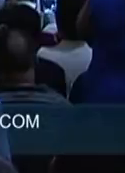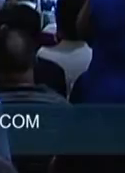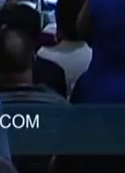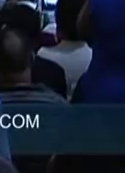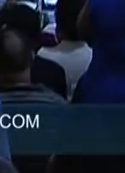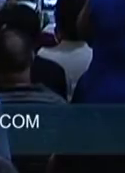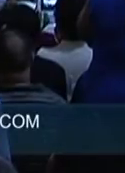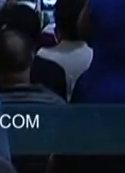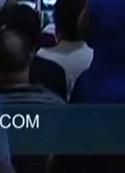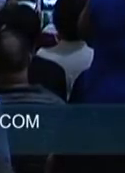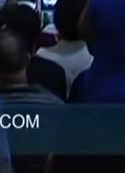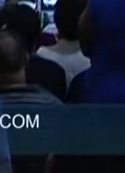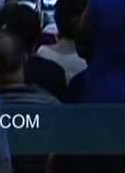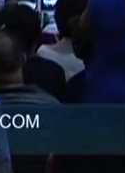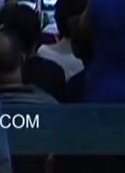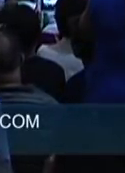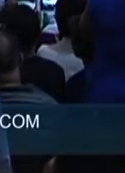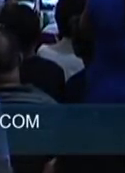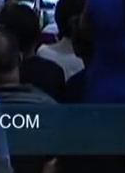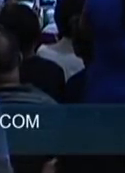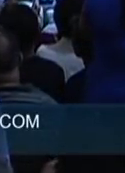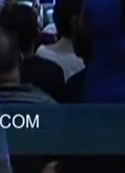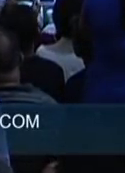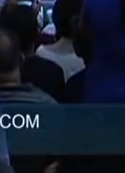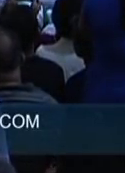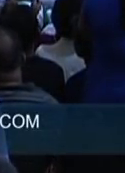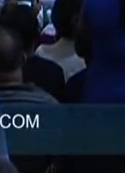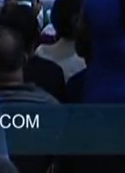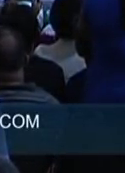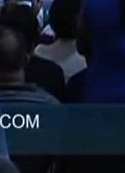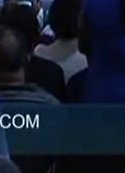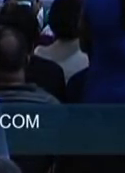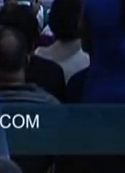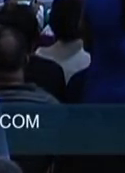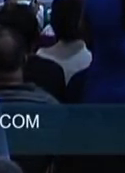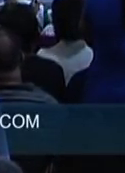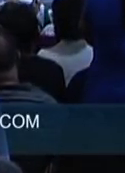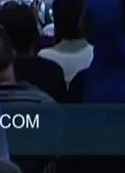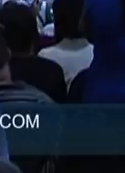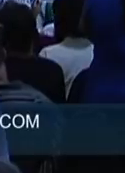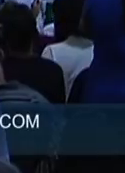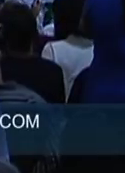Trazemos nossa fé na vida, nossas reivindicações,